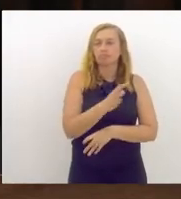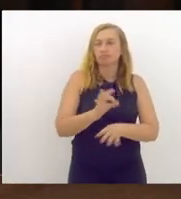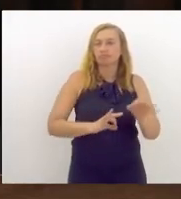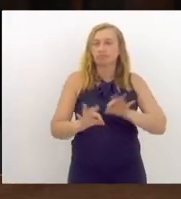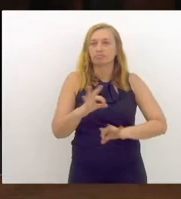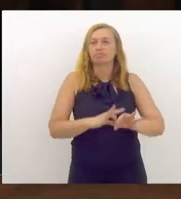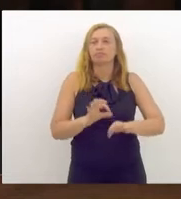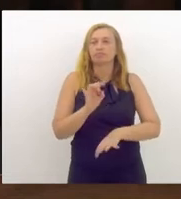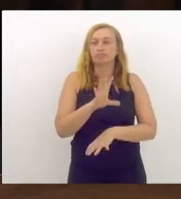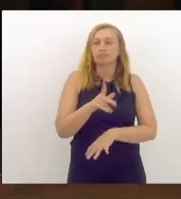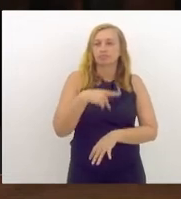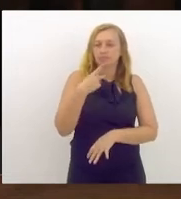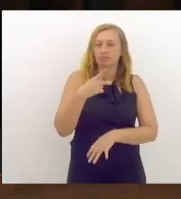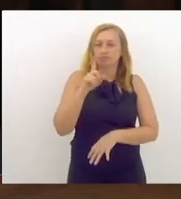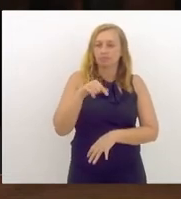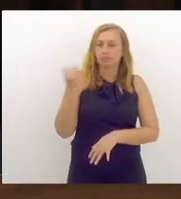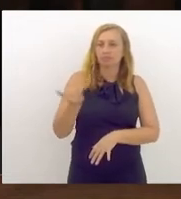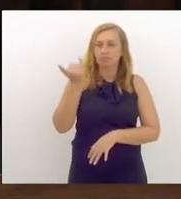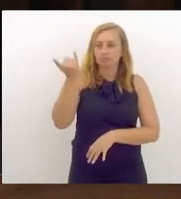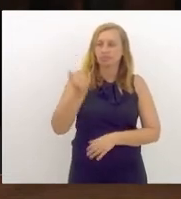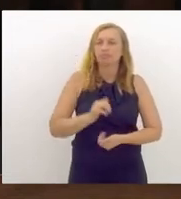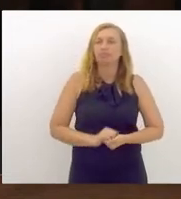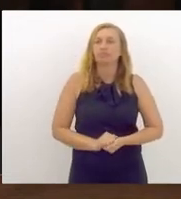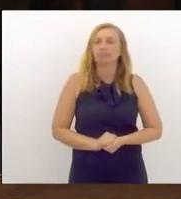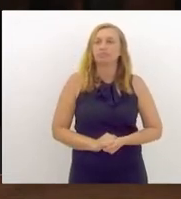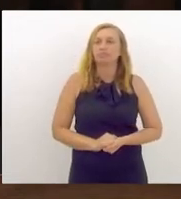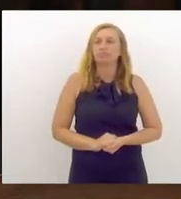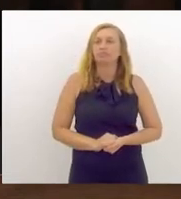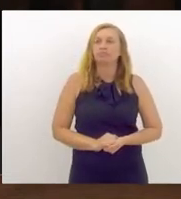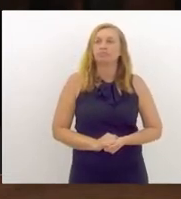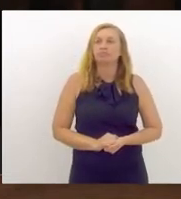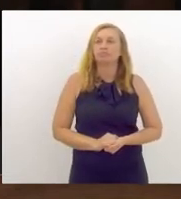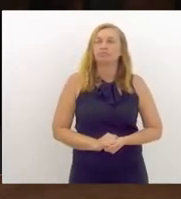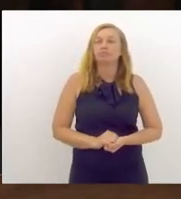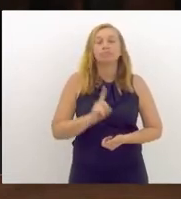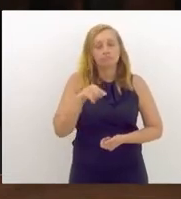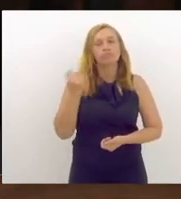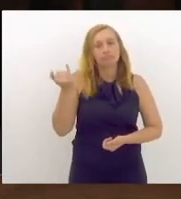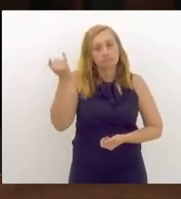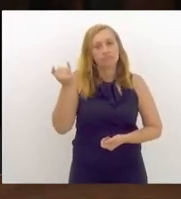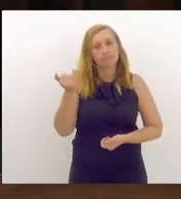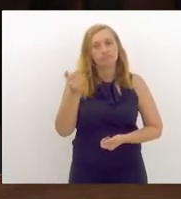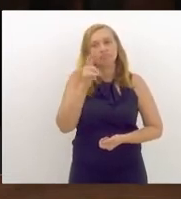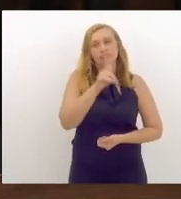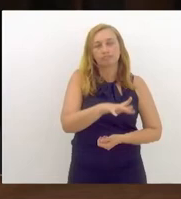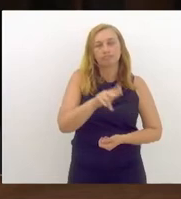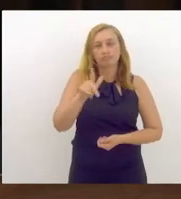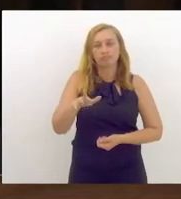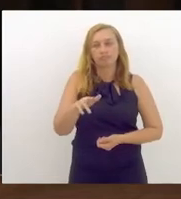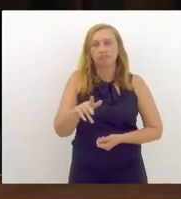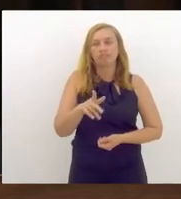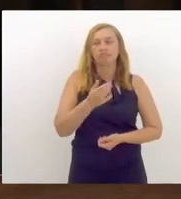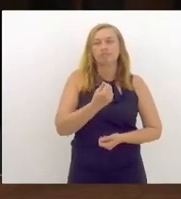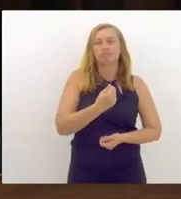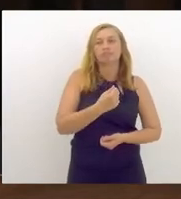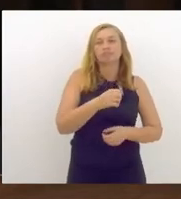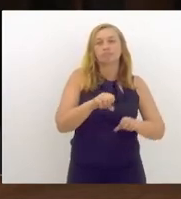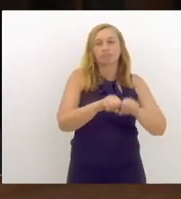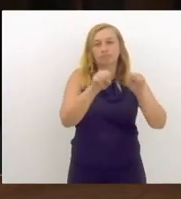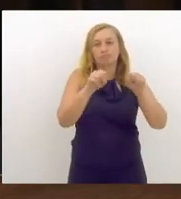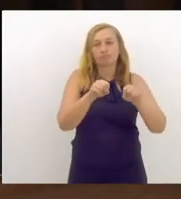eu só faço uma fala que eu acho que ela é muito importante né que é importante diferenciar o regime de recuperação